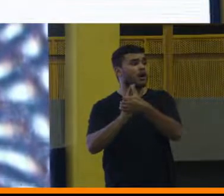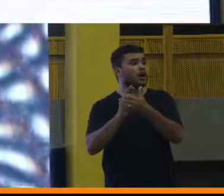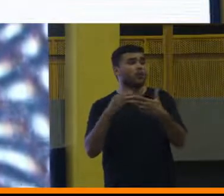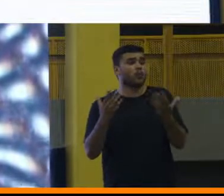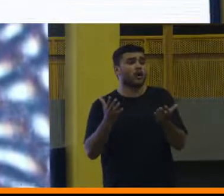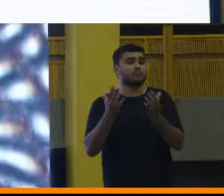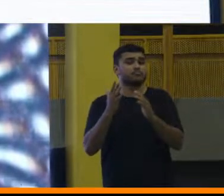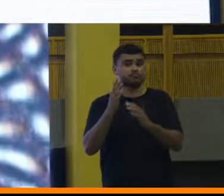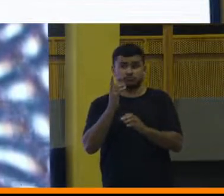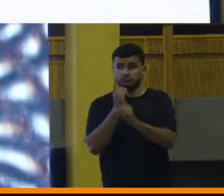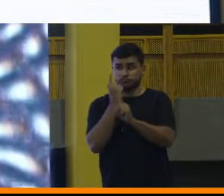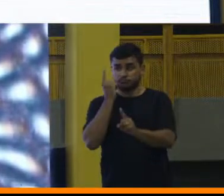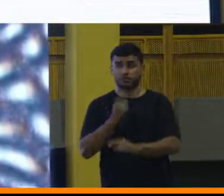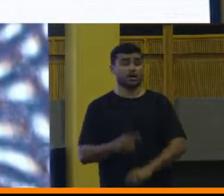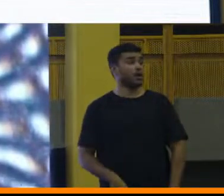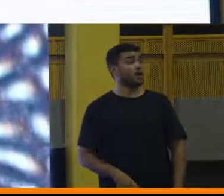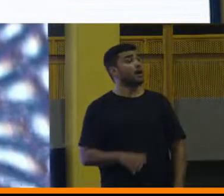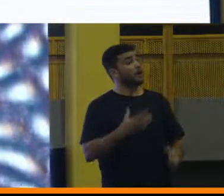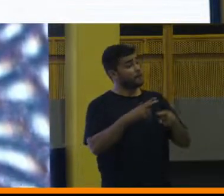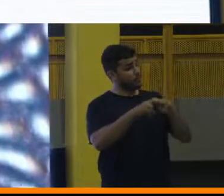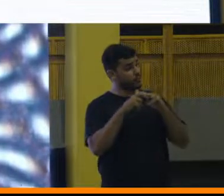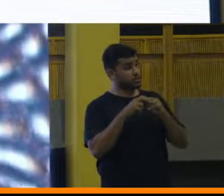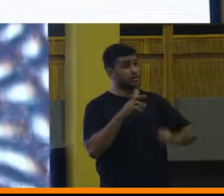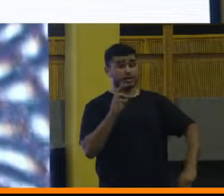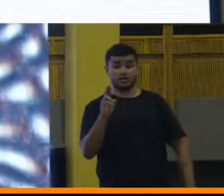Bom, é daí que surge a palavra